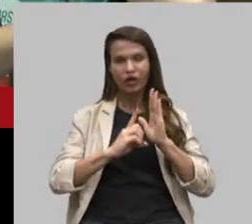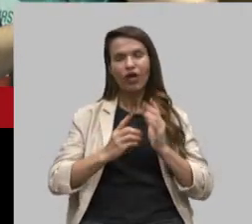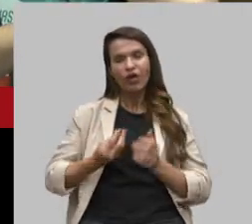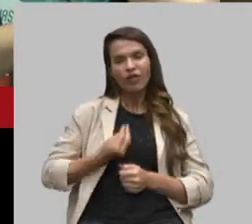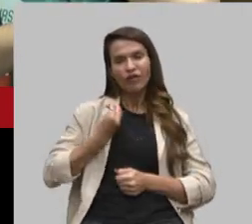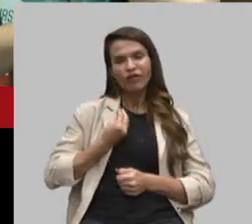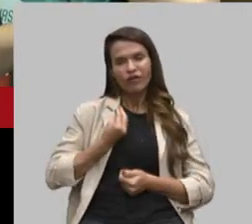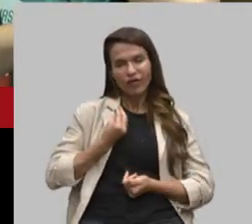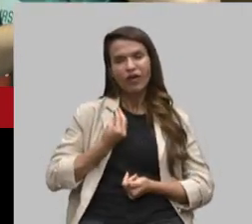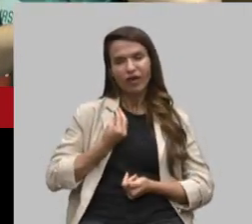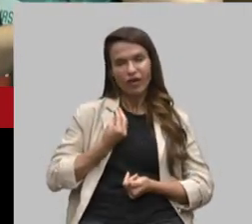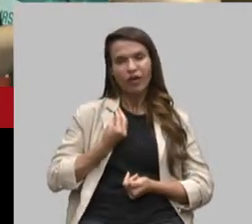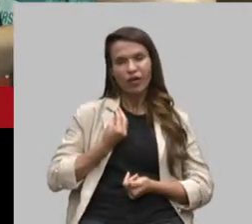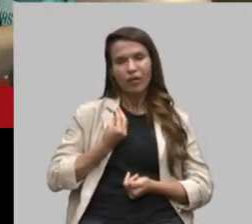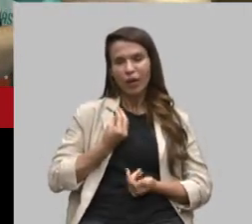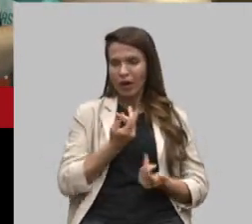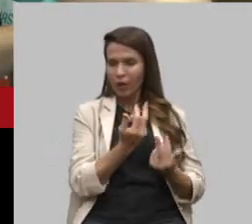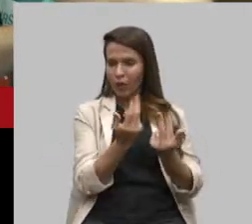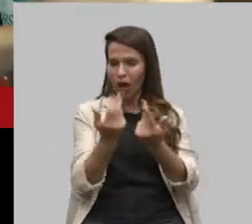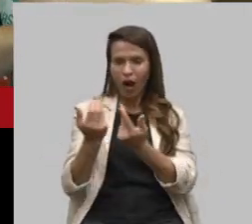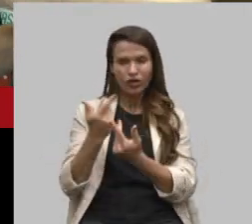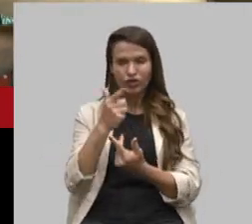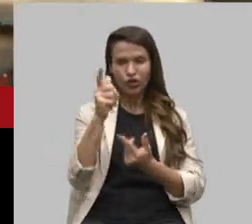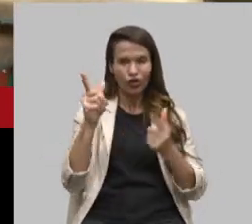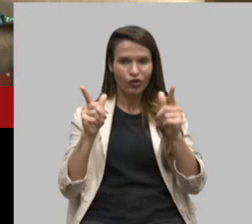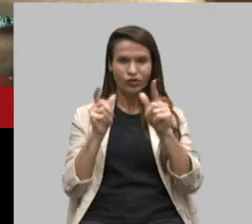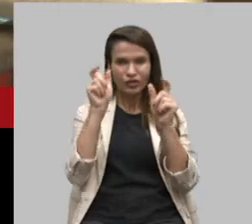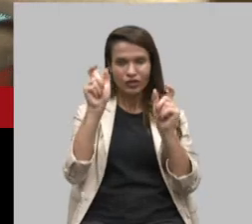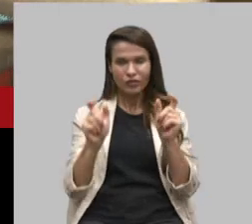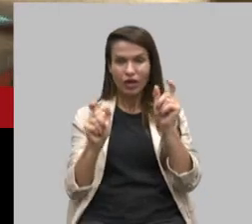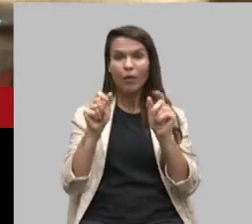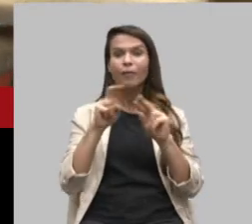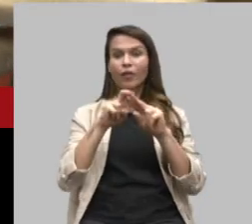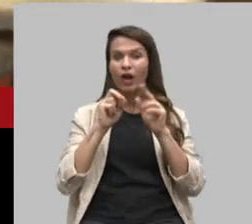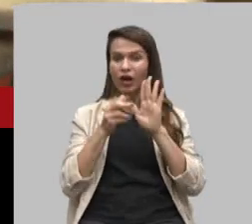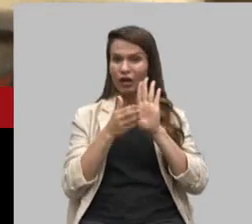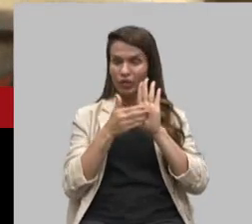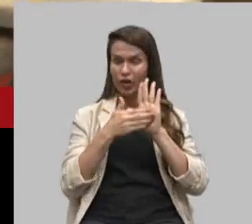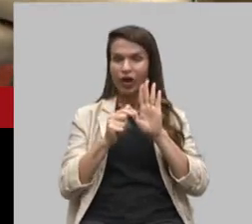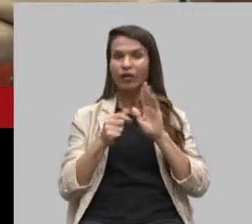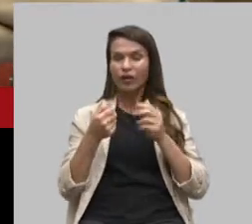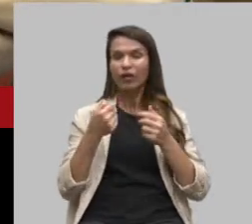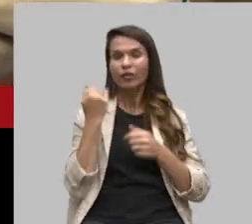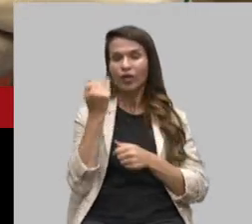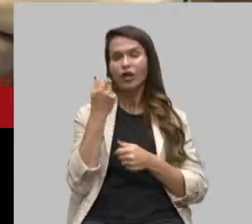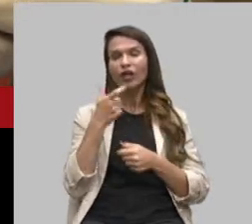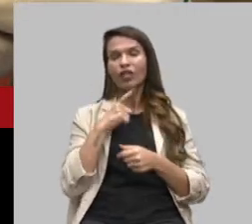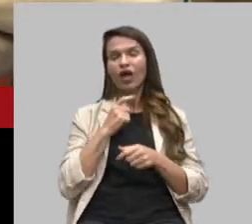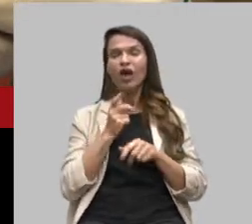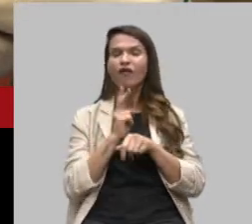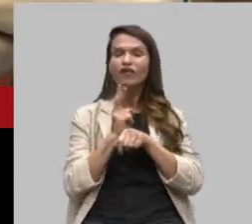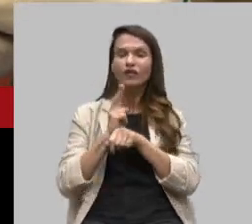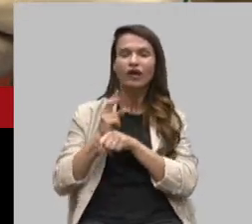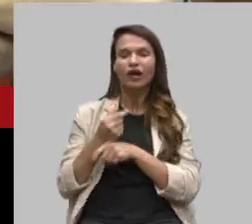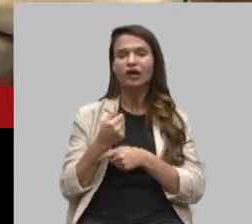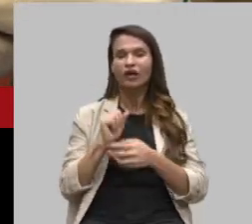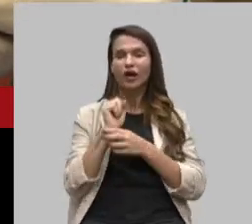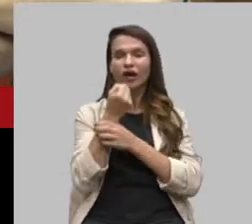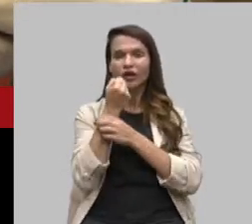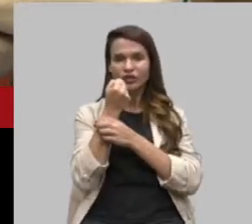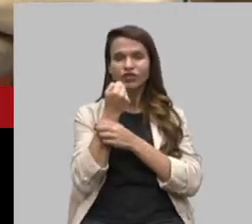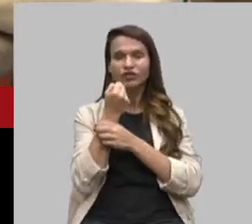vida como qualquer outro por isso essa proposta é necessária para que haja fiscalização e a garantia a sua